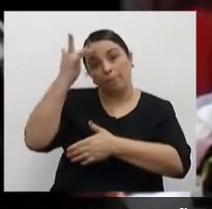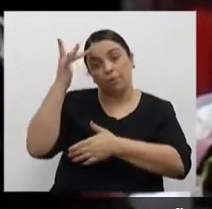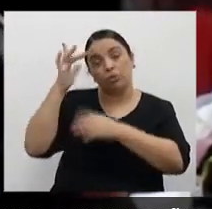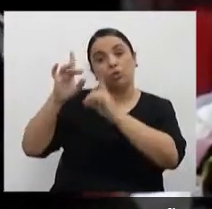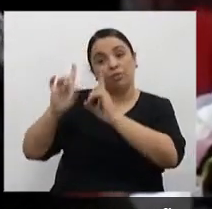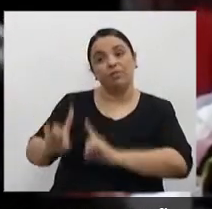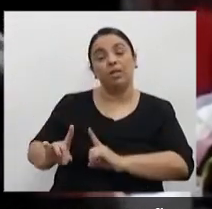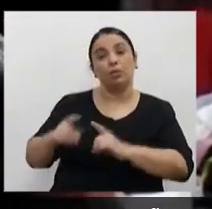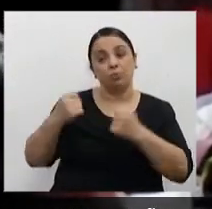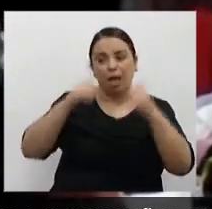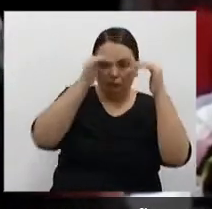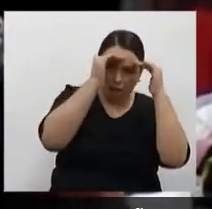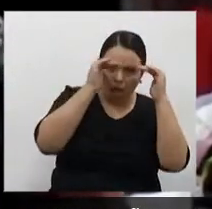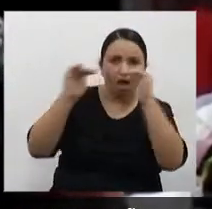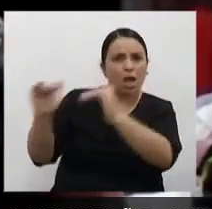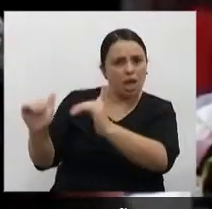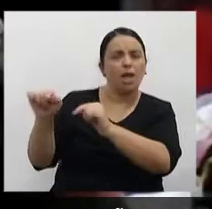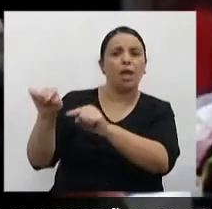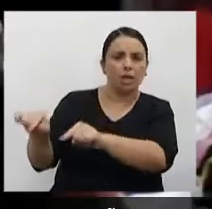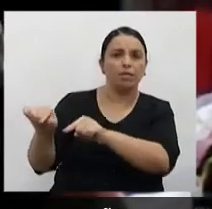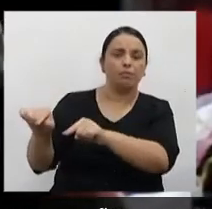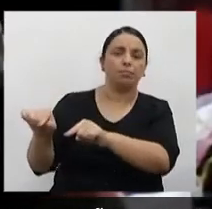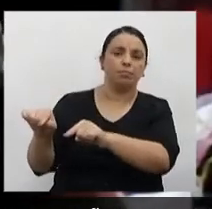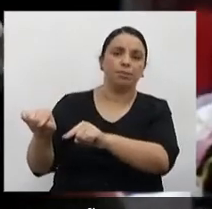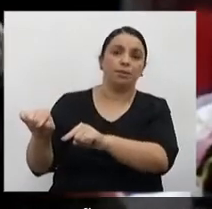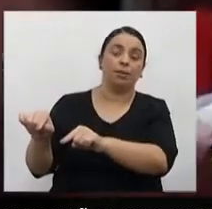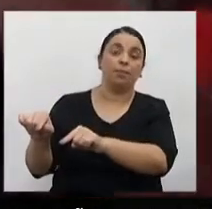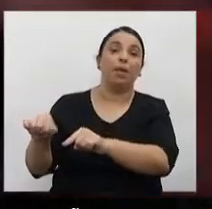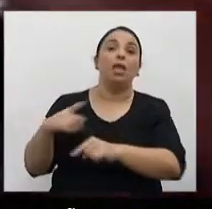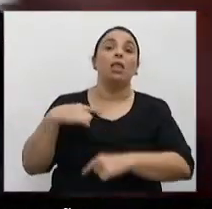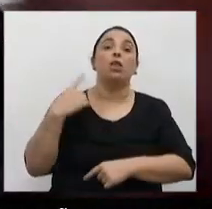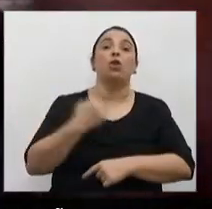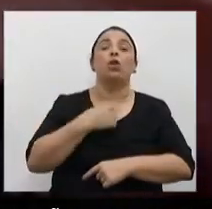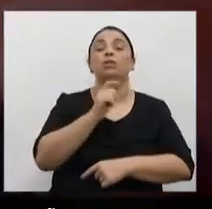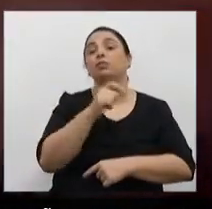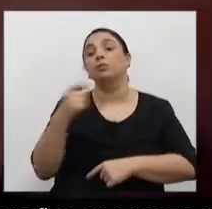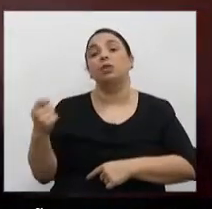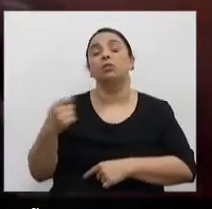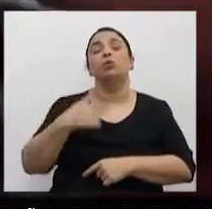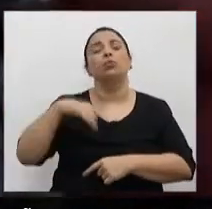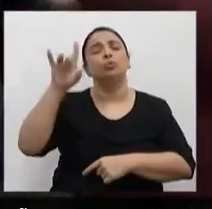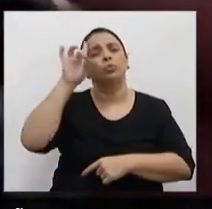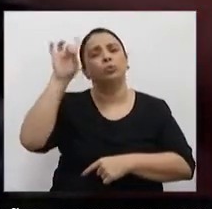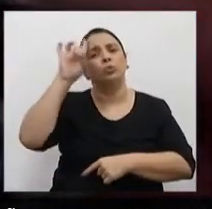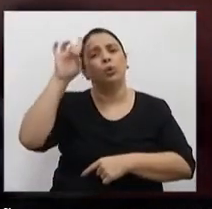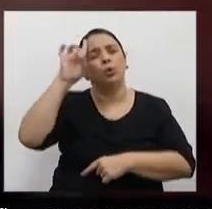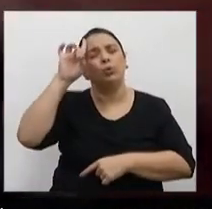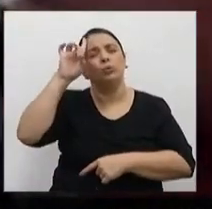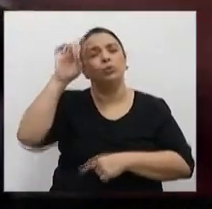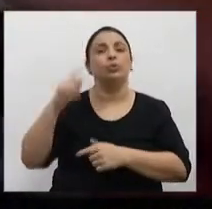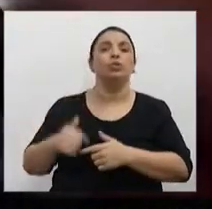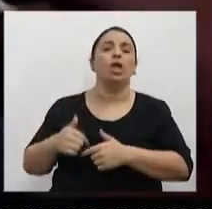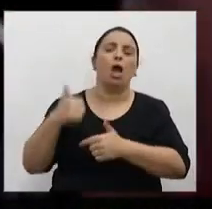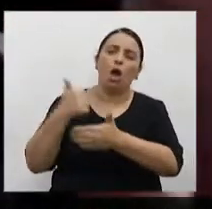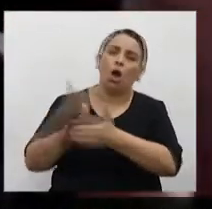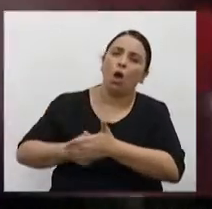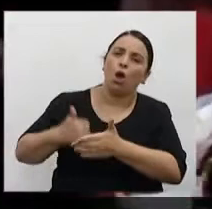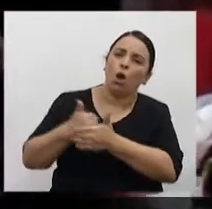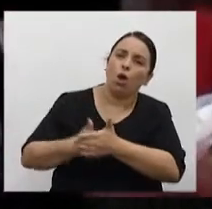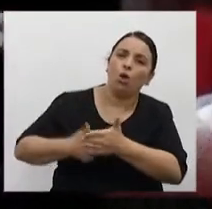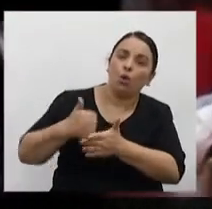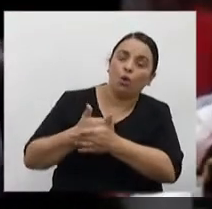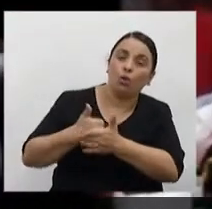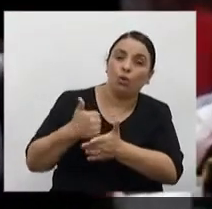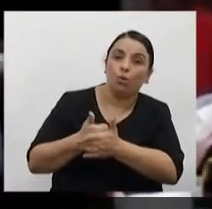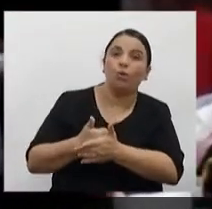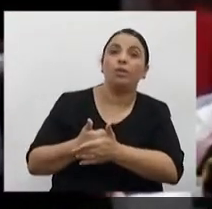né? Então, a nossa entidade, ela luta todos os dias para que a gente também tenha